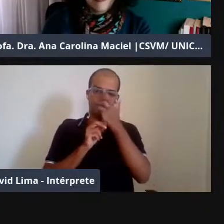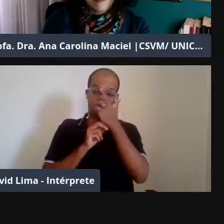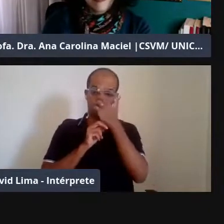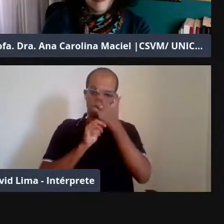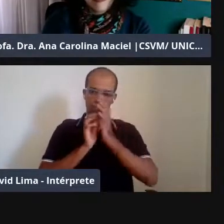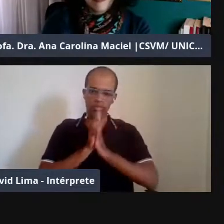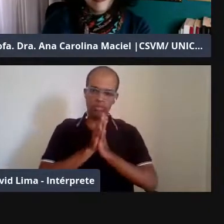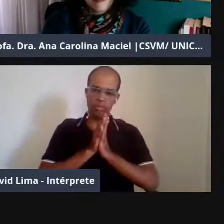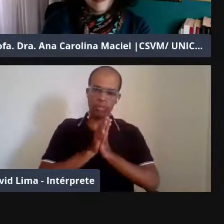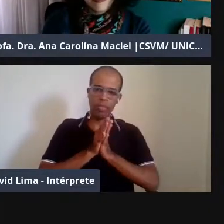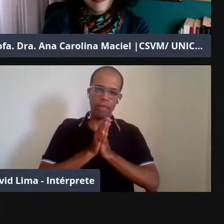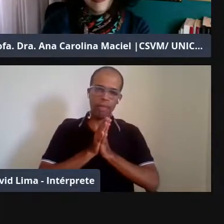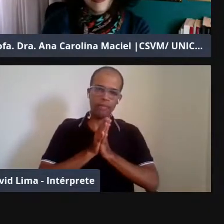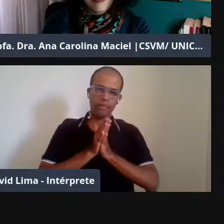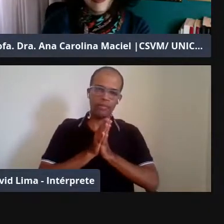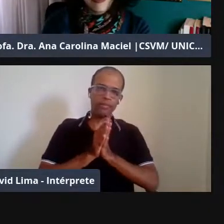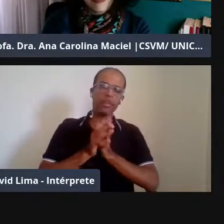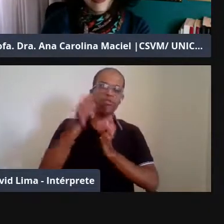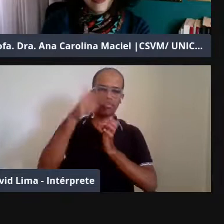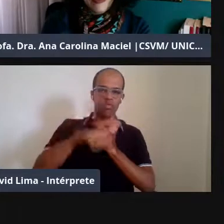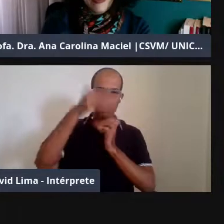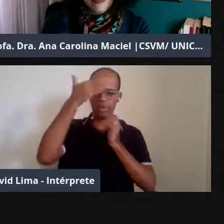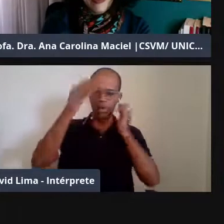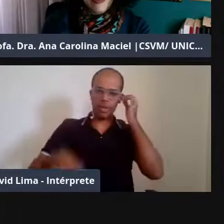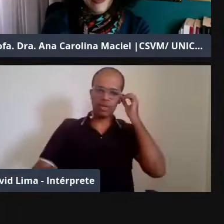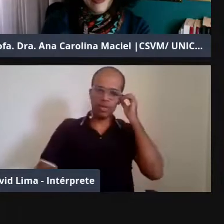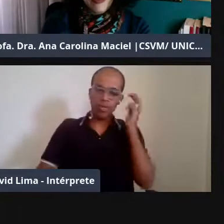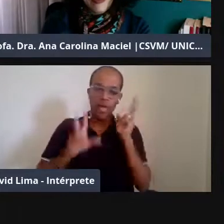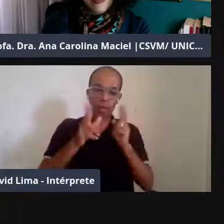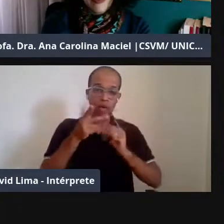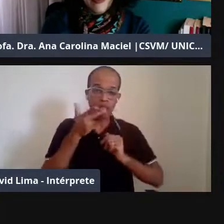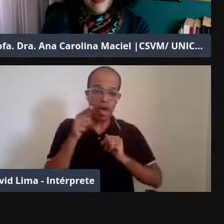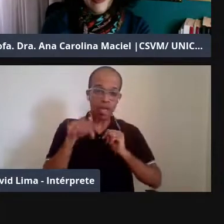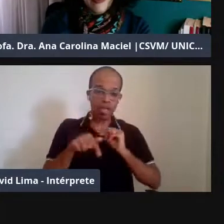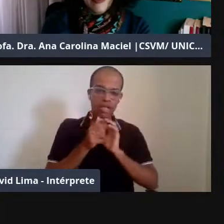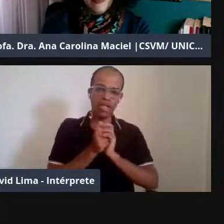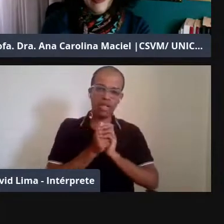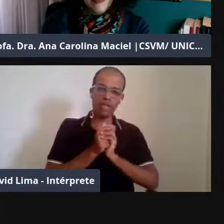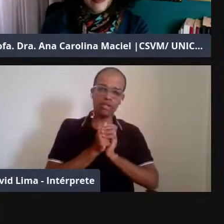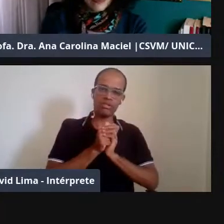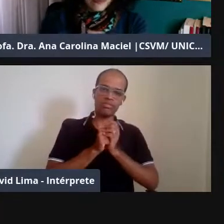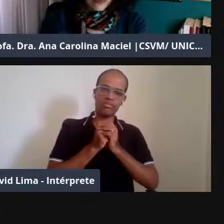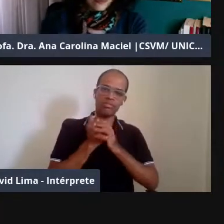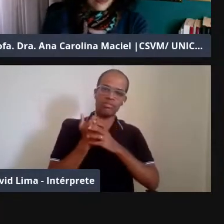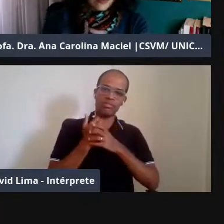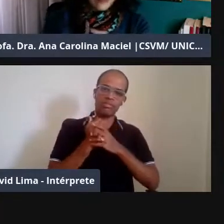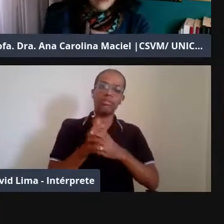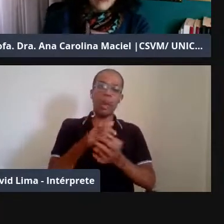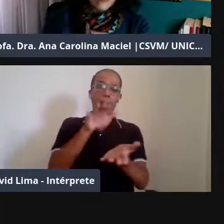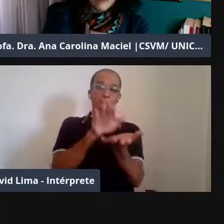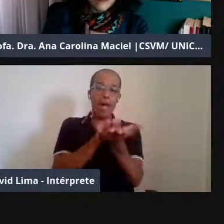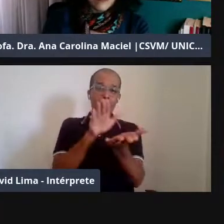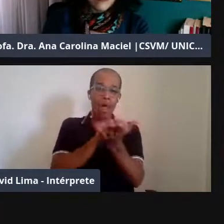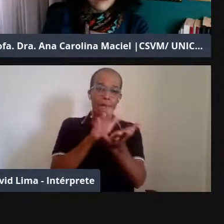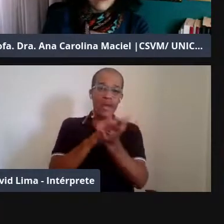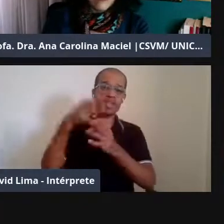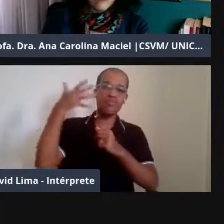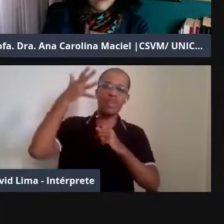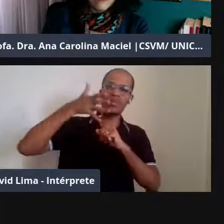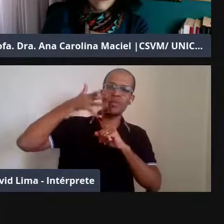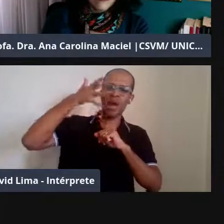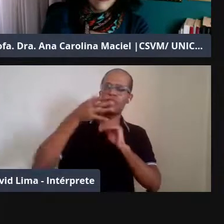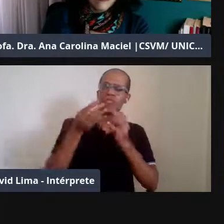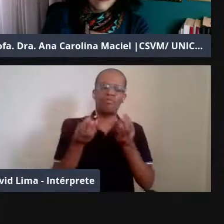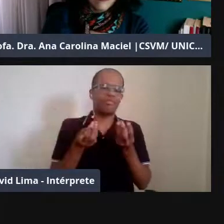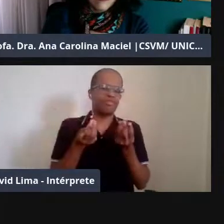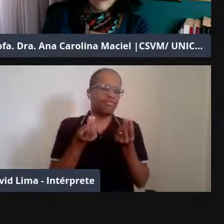contribuição, parabéns mais uma vez. É como diz aqui, e eu me diz o seguinte, parabéns pelo debate, muito rico e